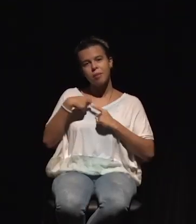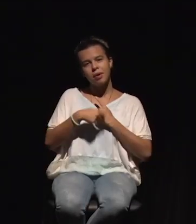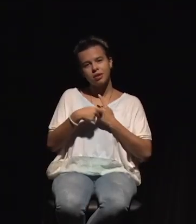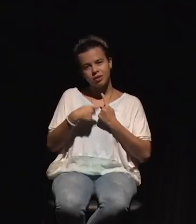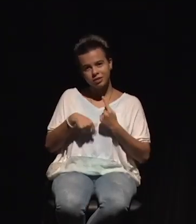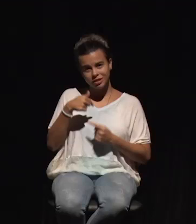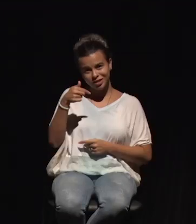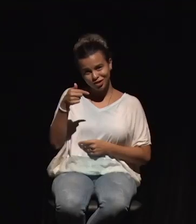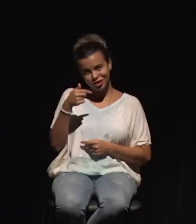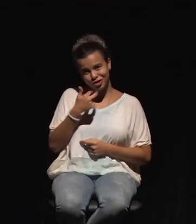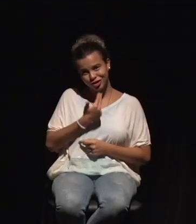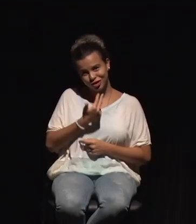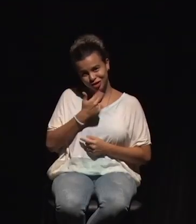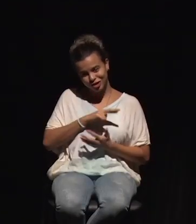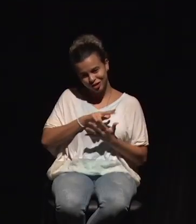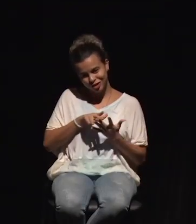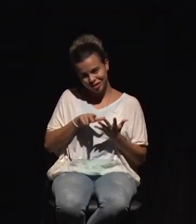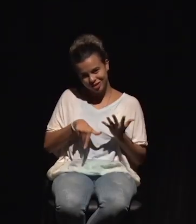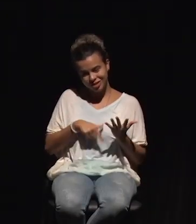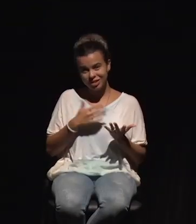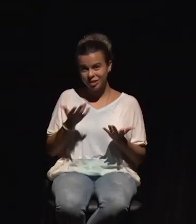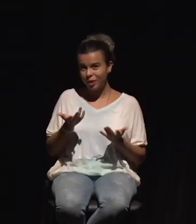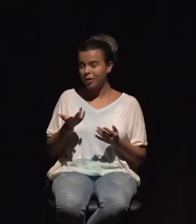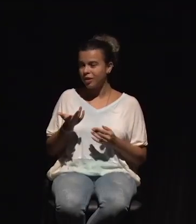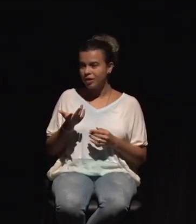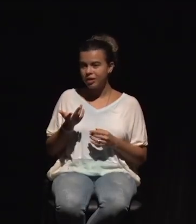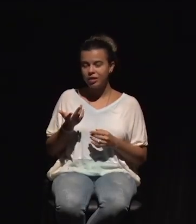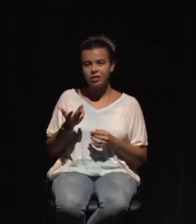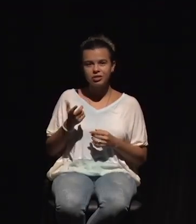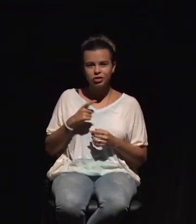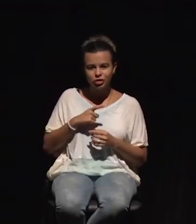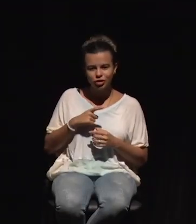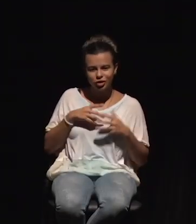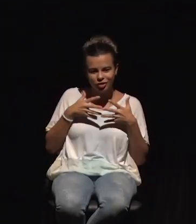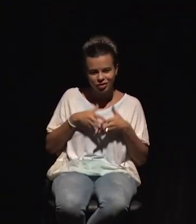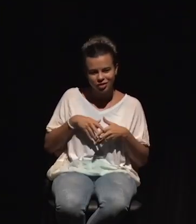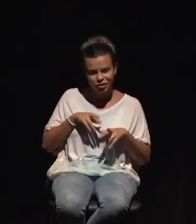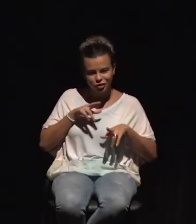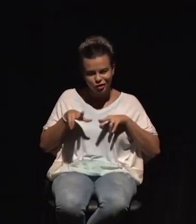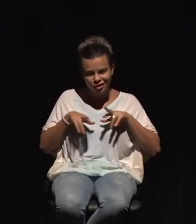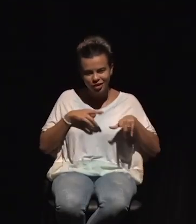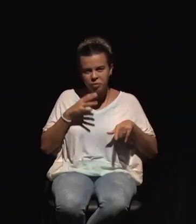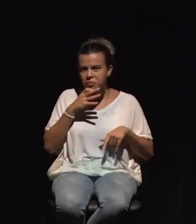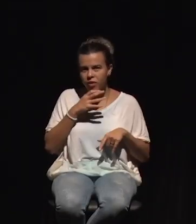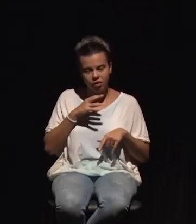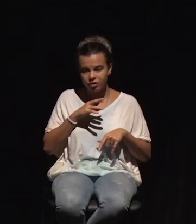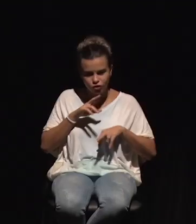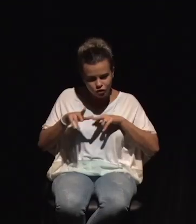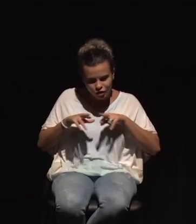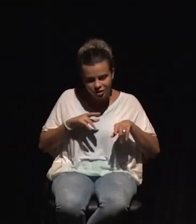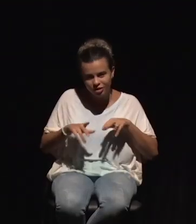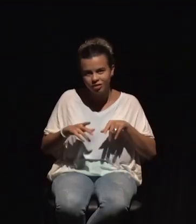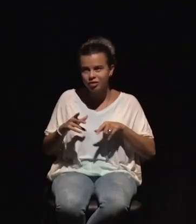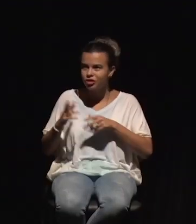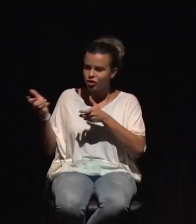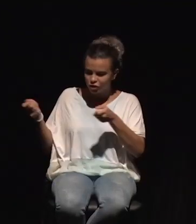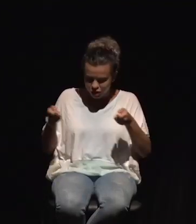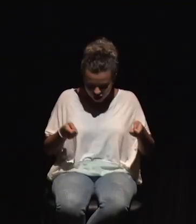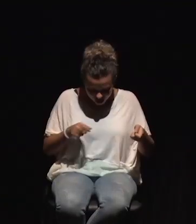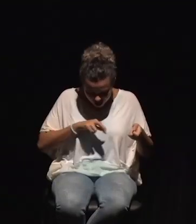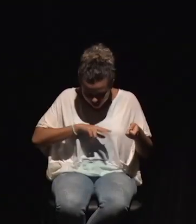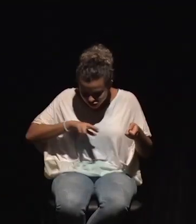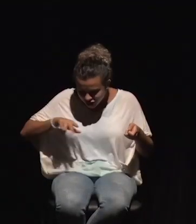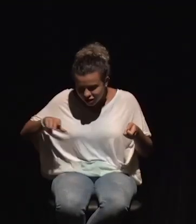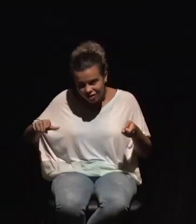então é nada era óbvio né a gente tinha sempre uma complexidade daquilo que chegava e